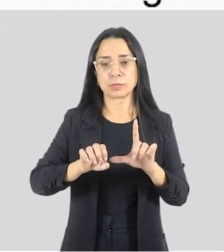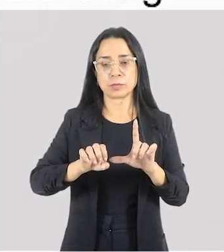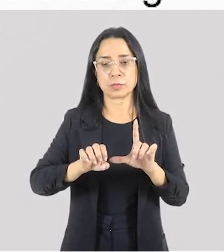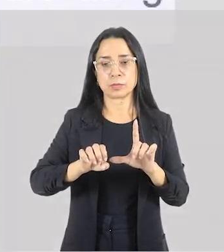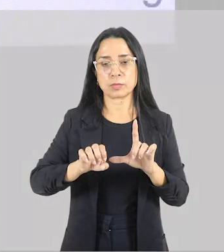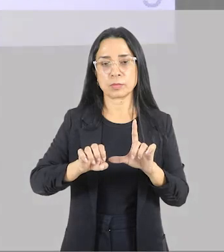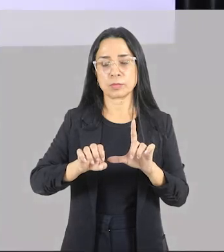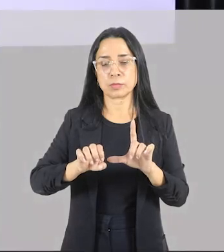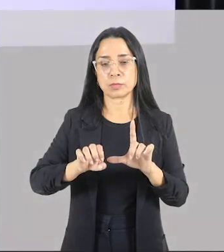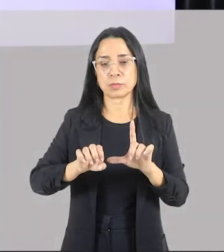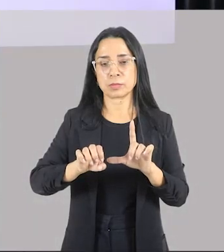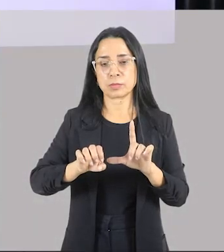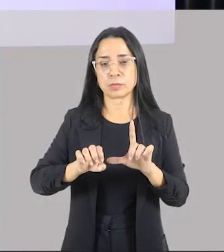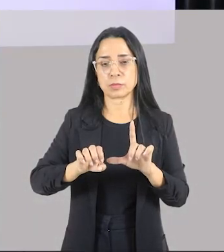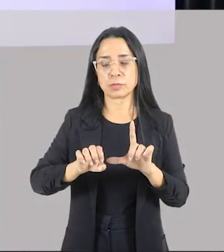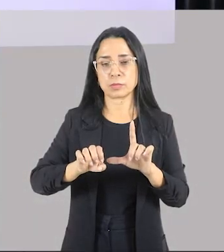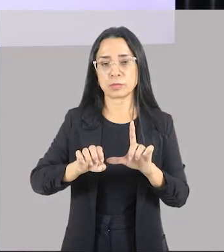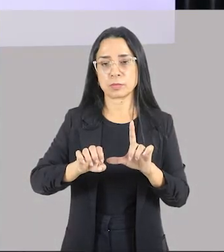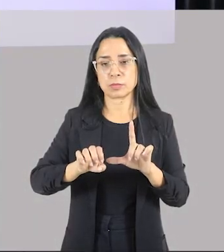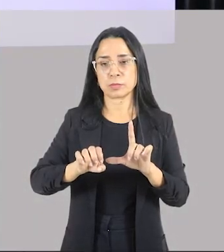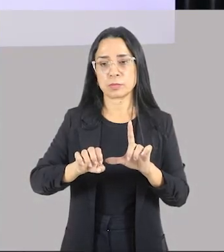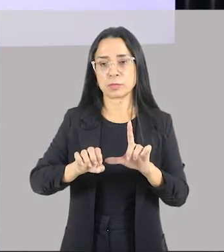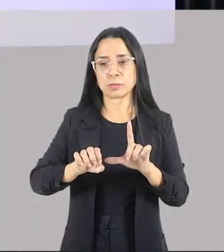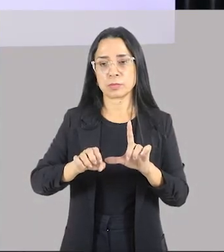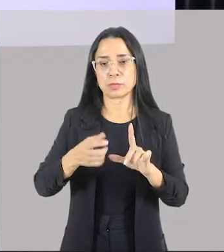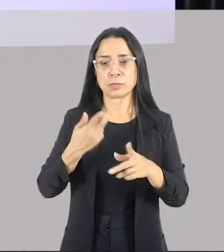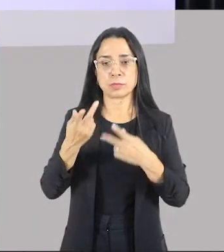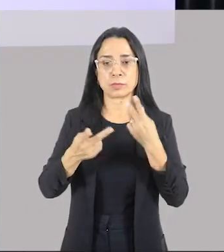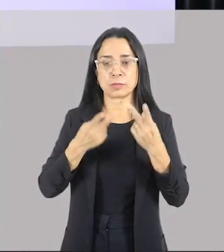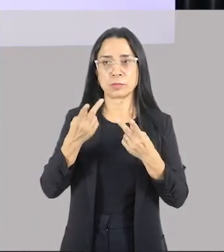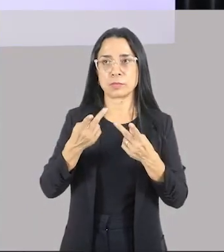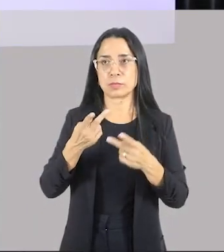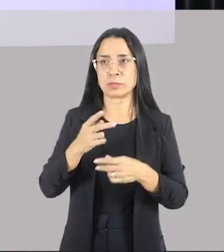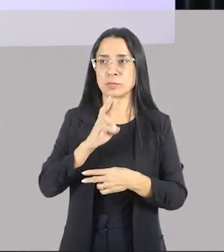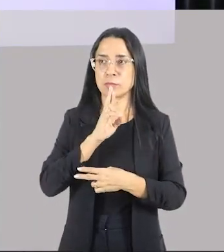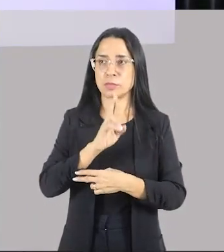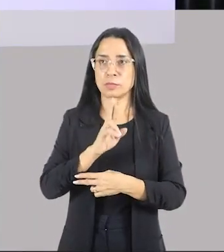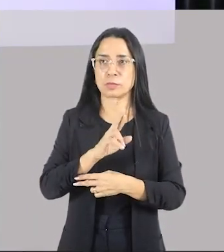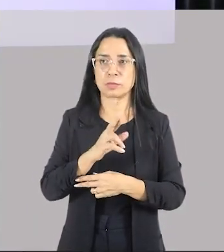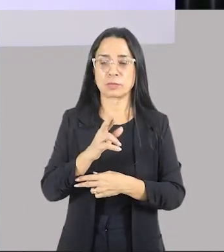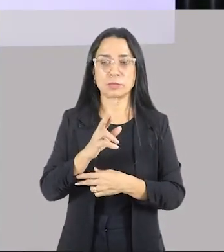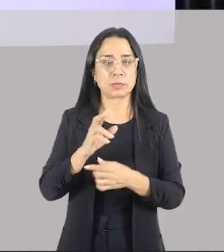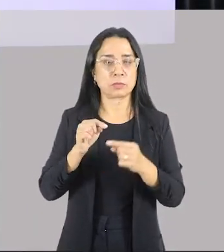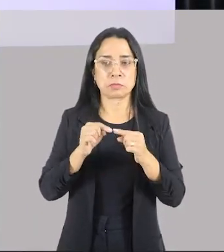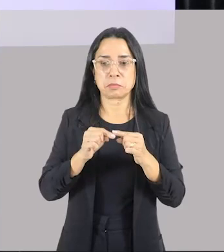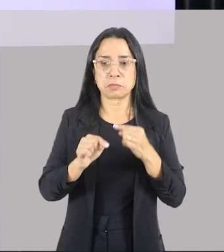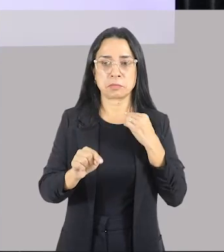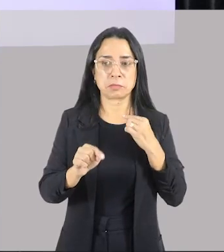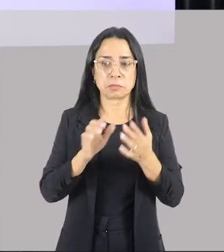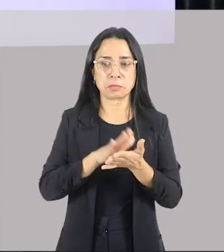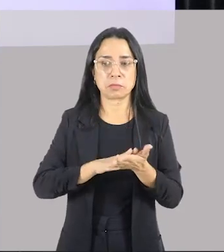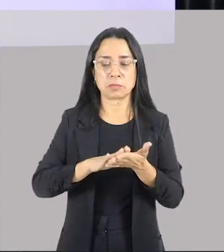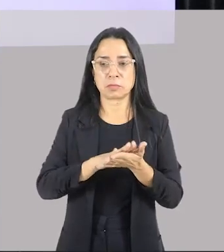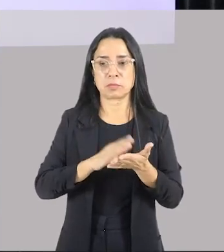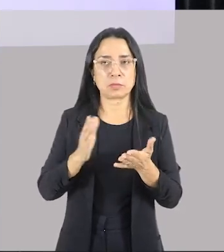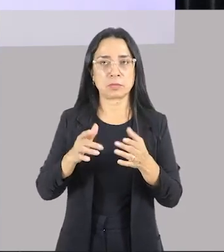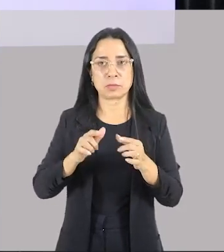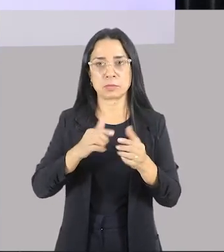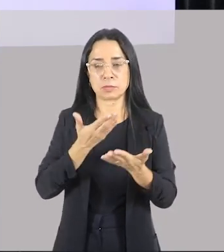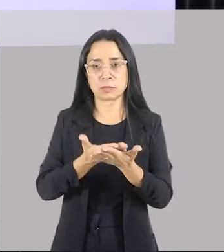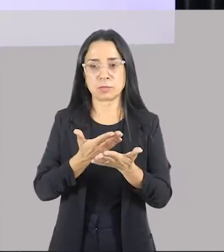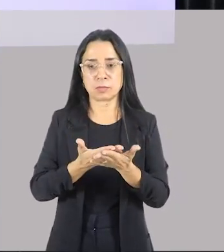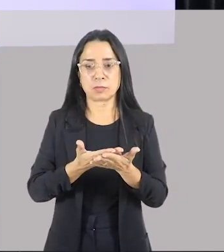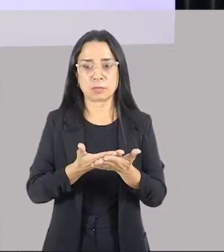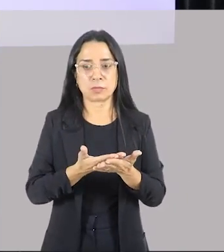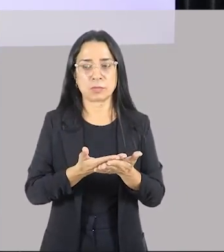Marx, respectivamente. Ó, aqui está falando que essa resposta que não tem nada a ver com o que nós estamos trabalhando. Talvez